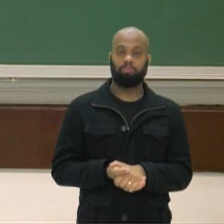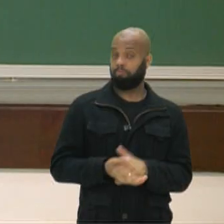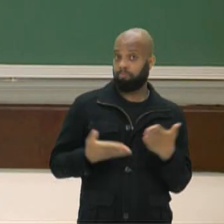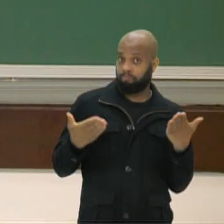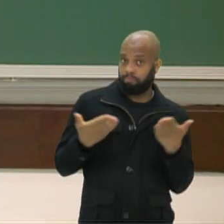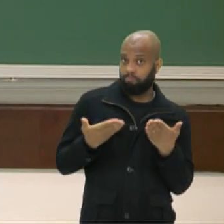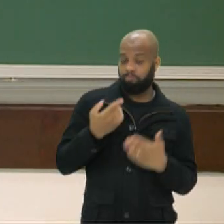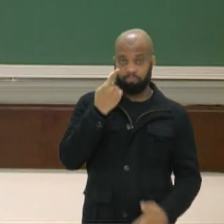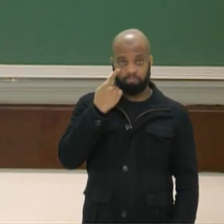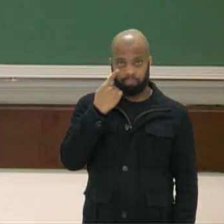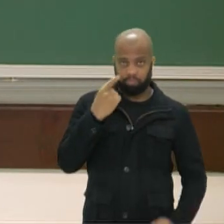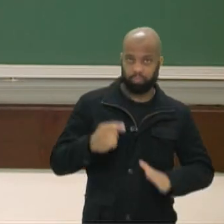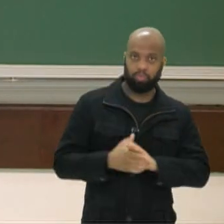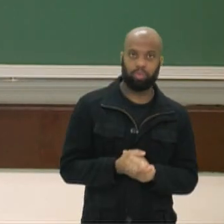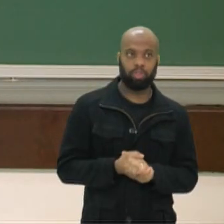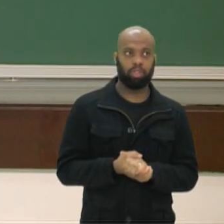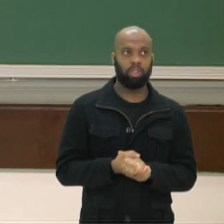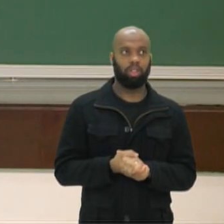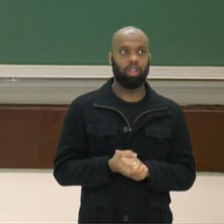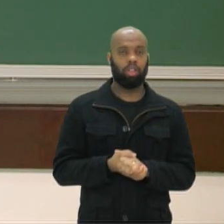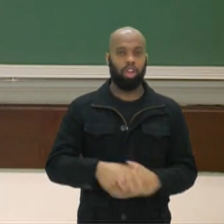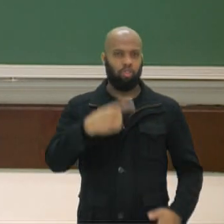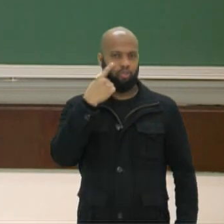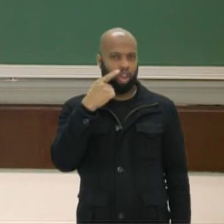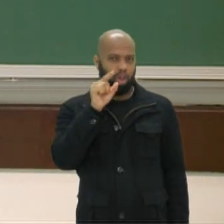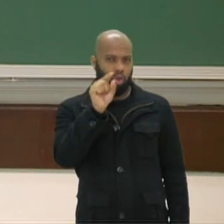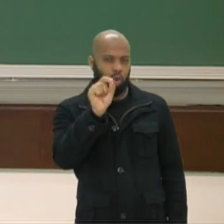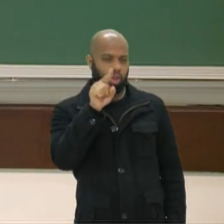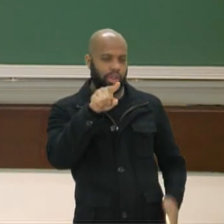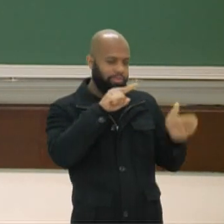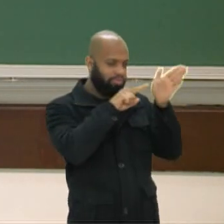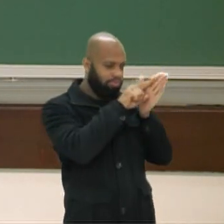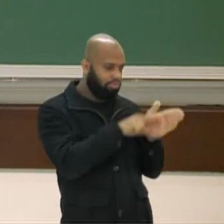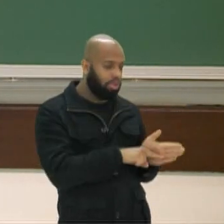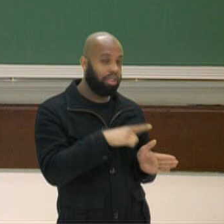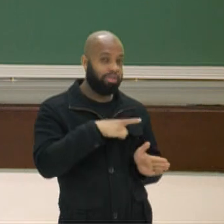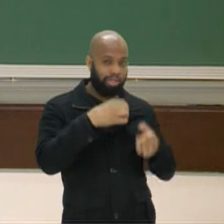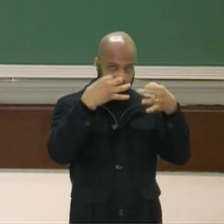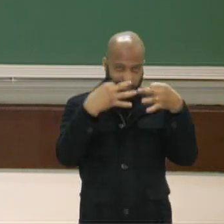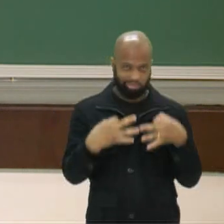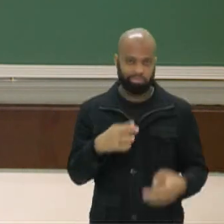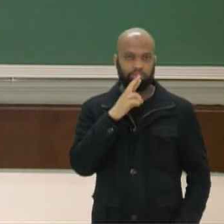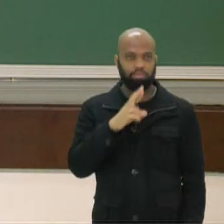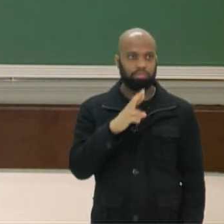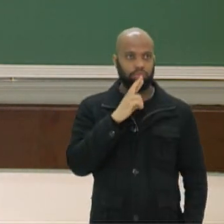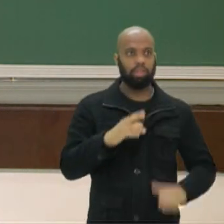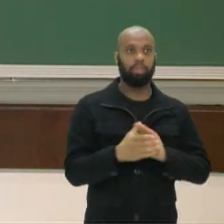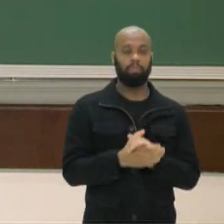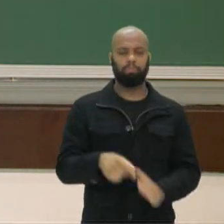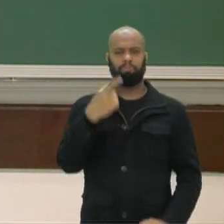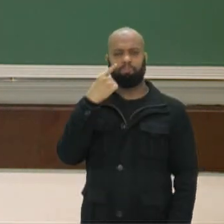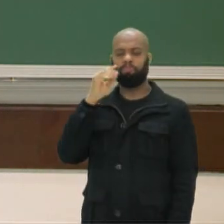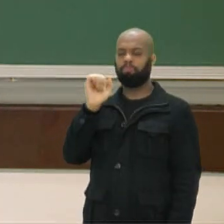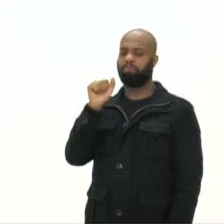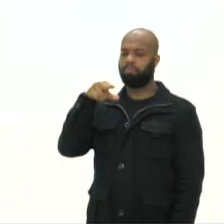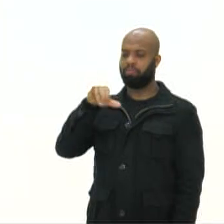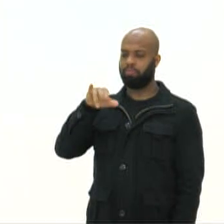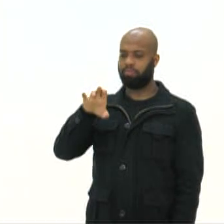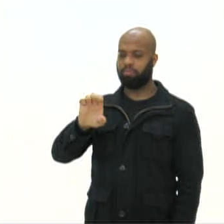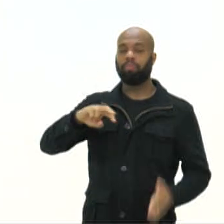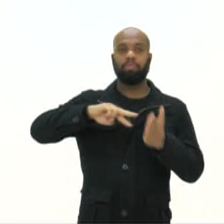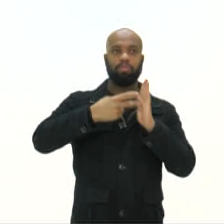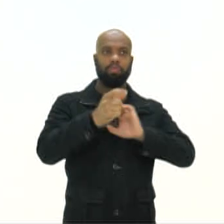Então, olha só, pessoal. Veja lá se o que você pesquisou aí está correto. Ancine significa o